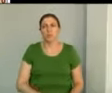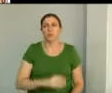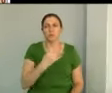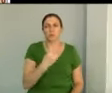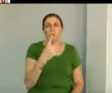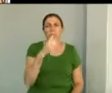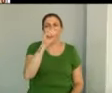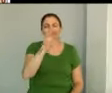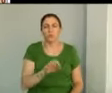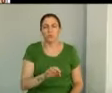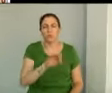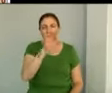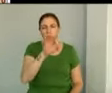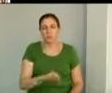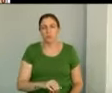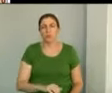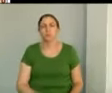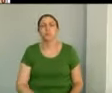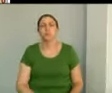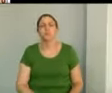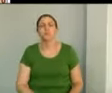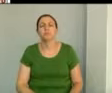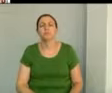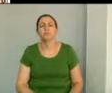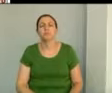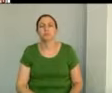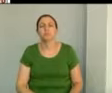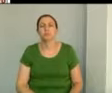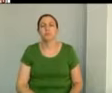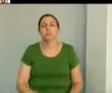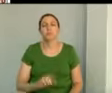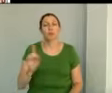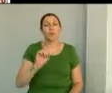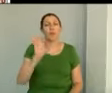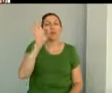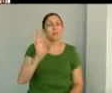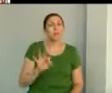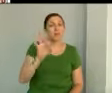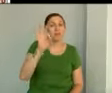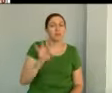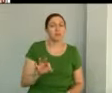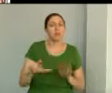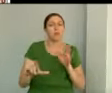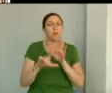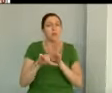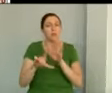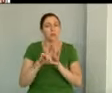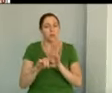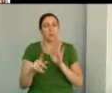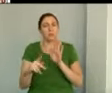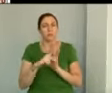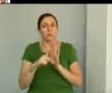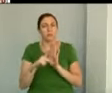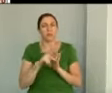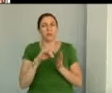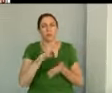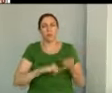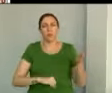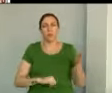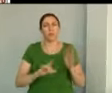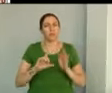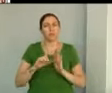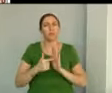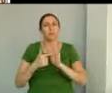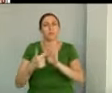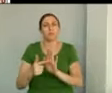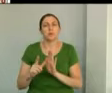48,71% do total da despesa seria para o pessoal em cargos. Esse não é o percentual aquele da lei de responsabilidade fiscal que eu vou demonstrar depois.